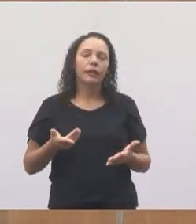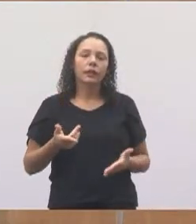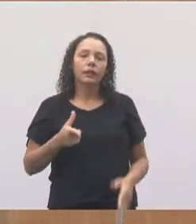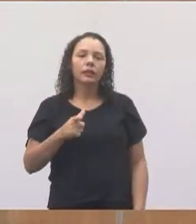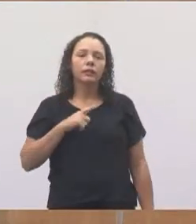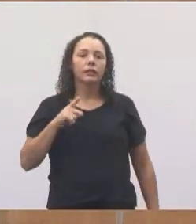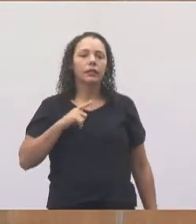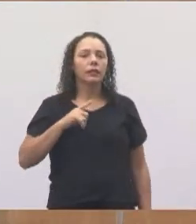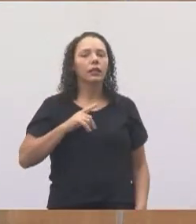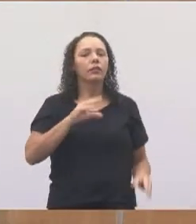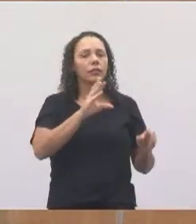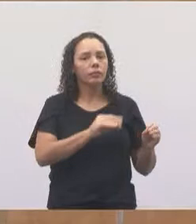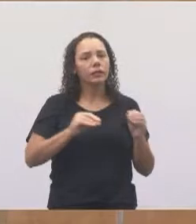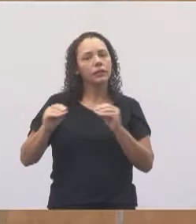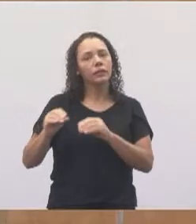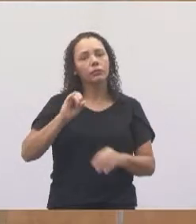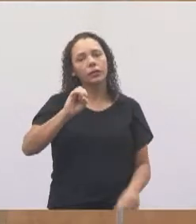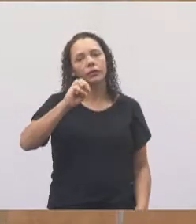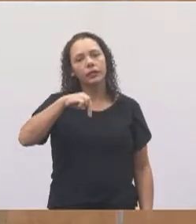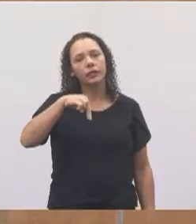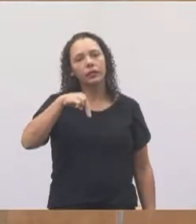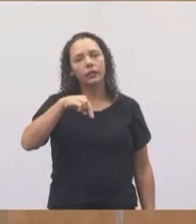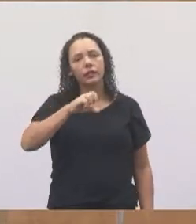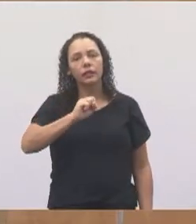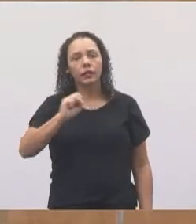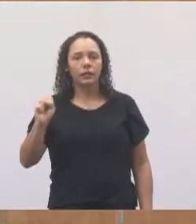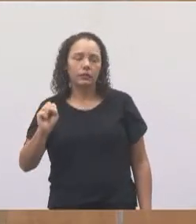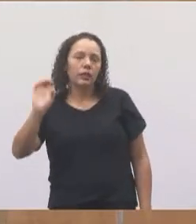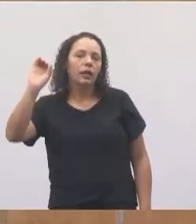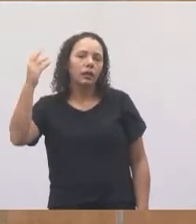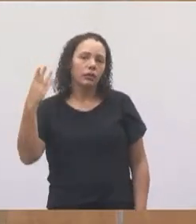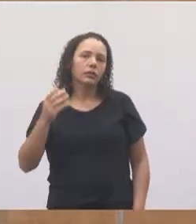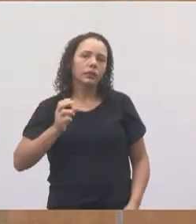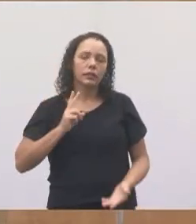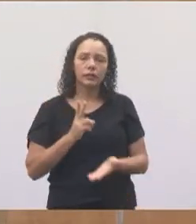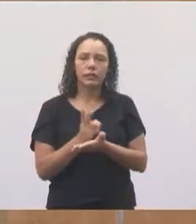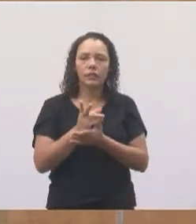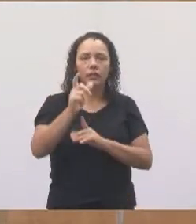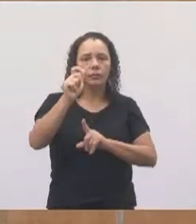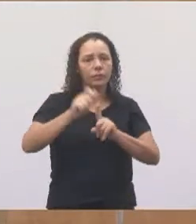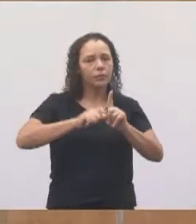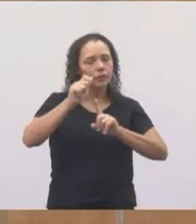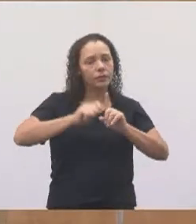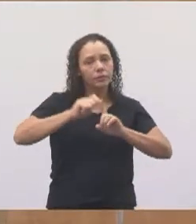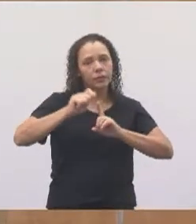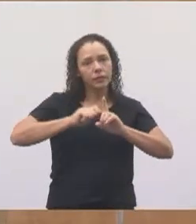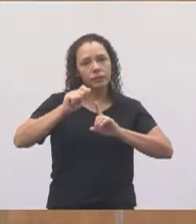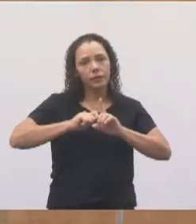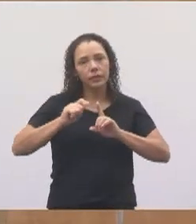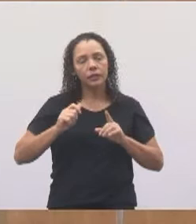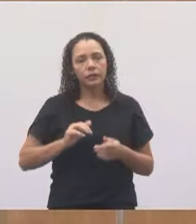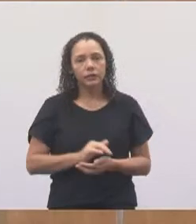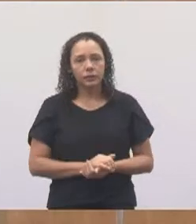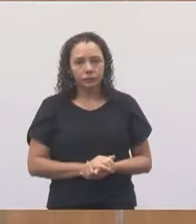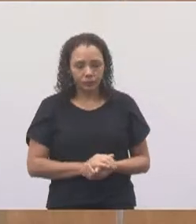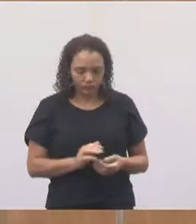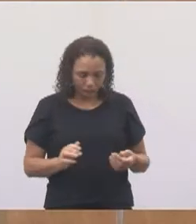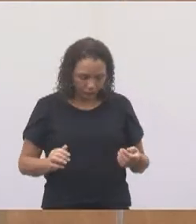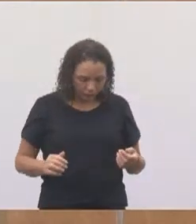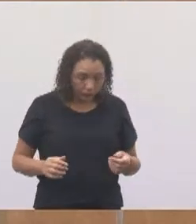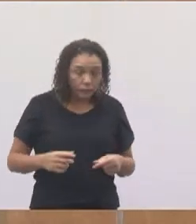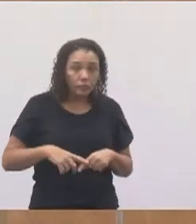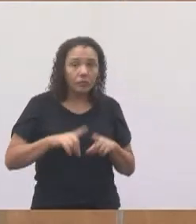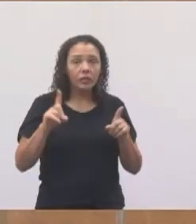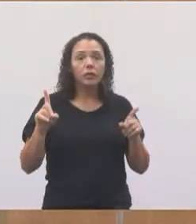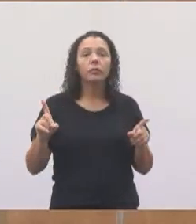do INSS, e acontece isso mensalmente, que a gente chama de compensação previdenciária,